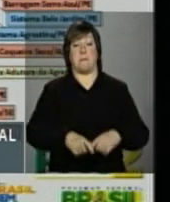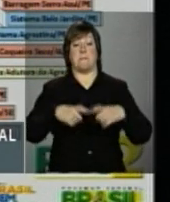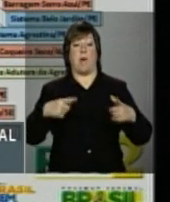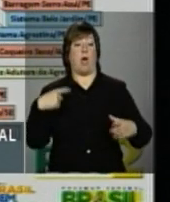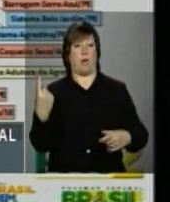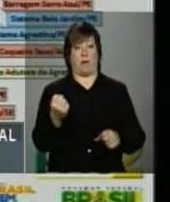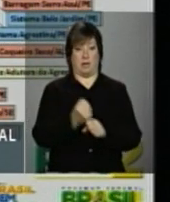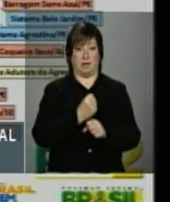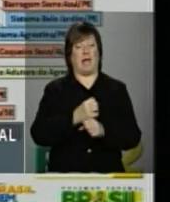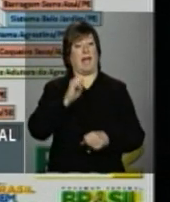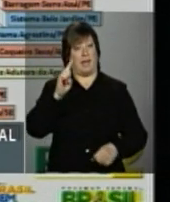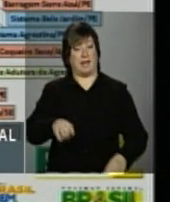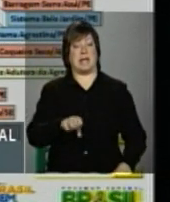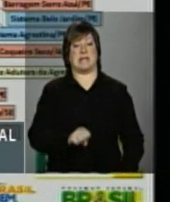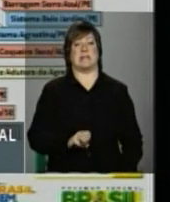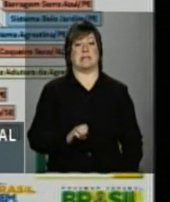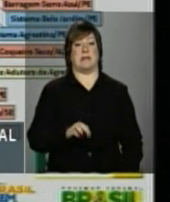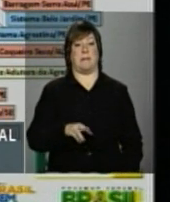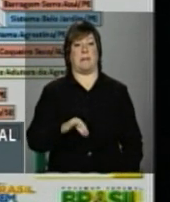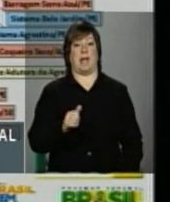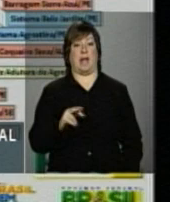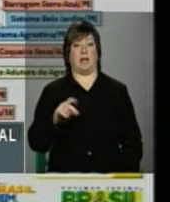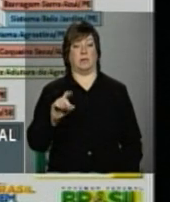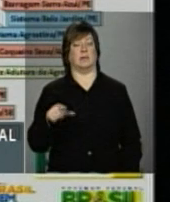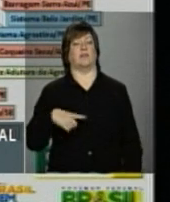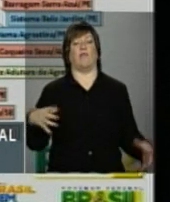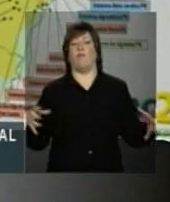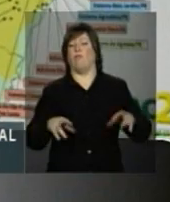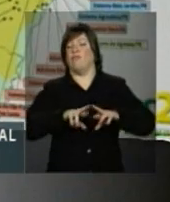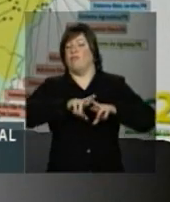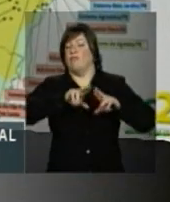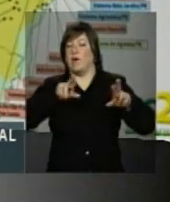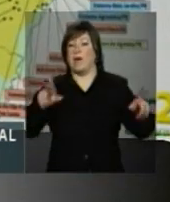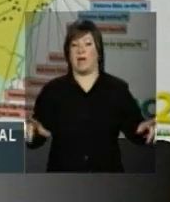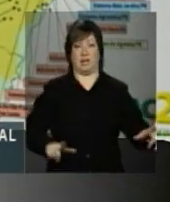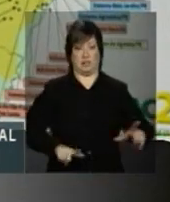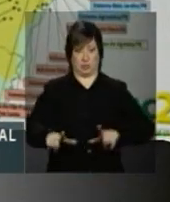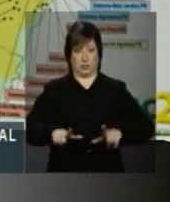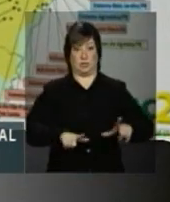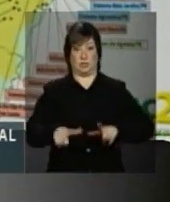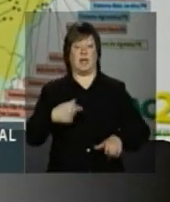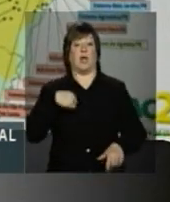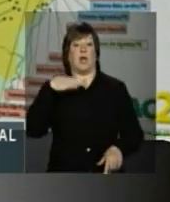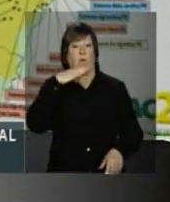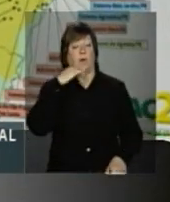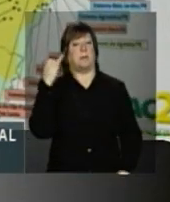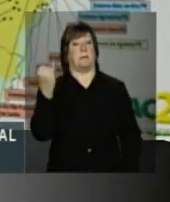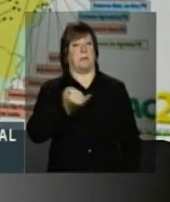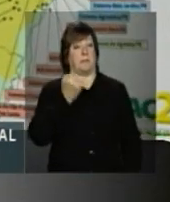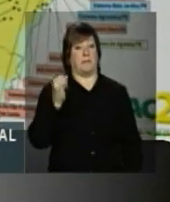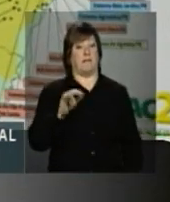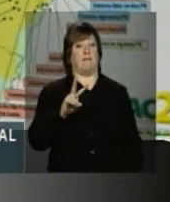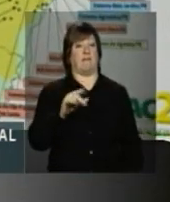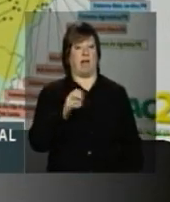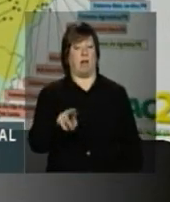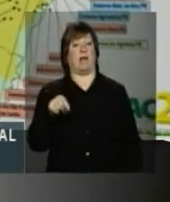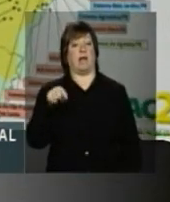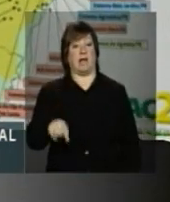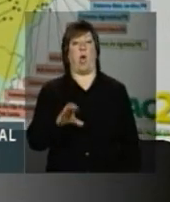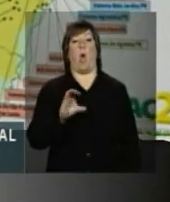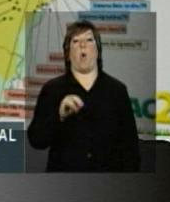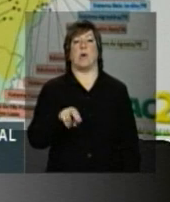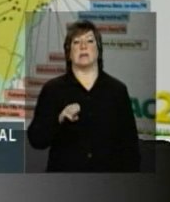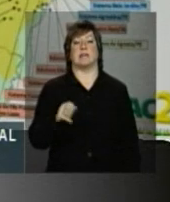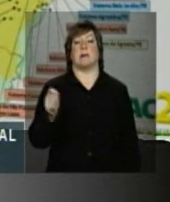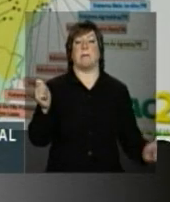obras são no semiárido elas envolvem várias ações certo e eu acho que valia a pena que esse conia